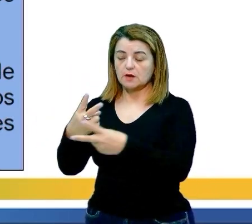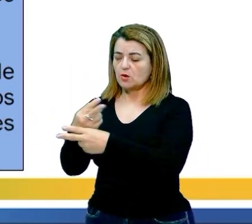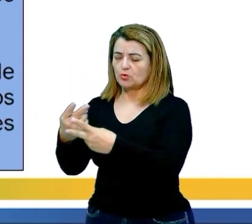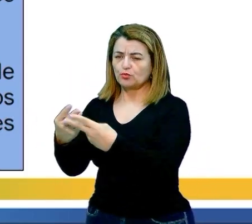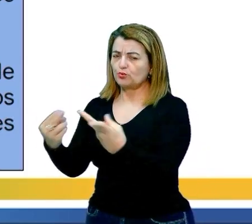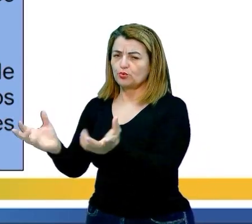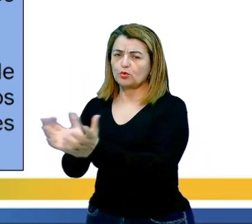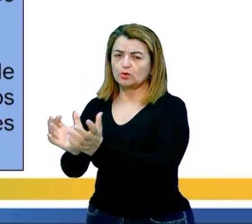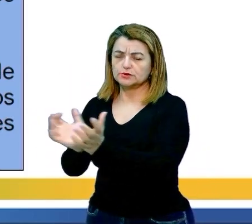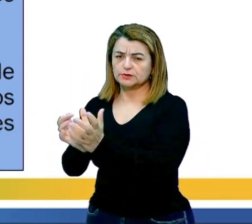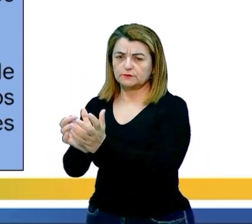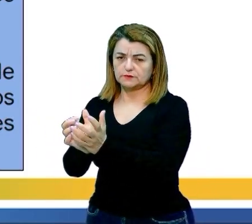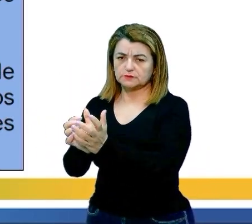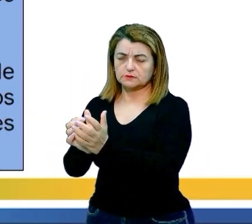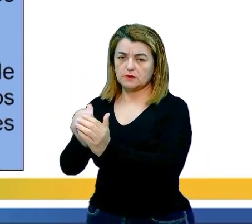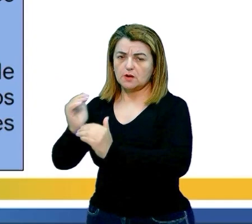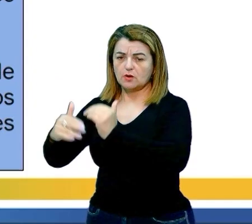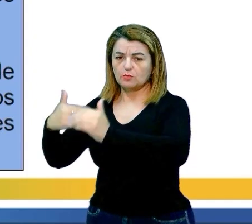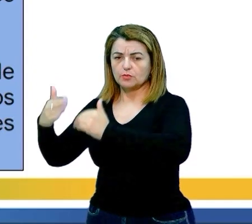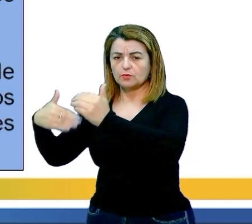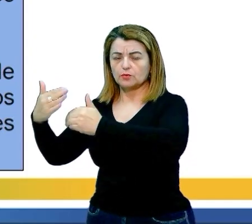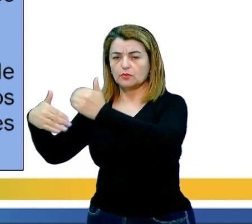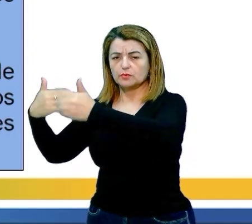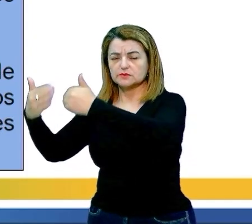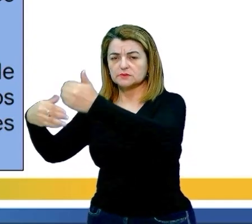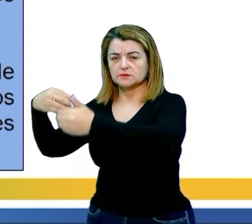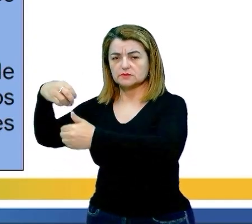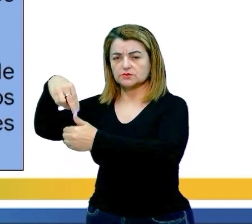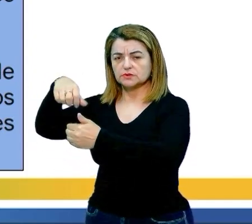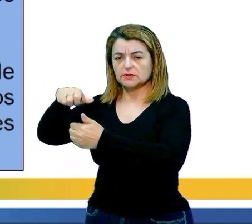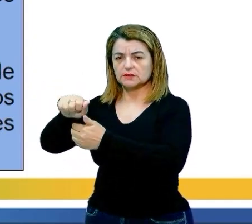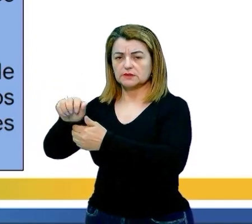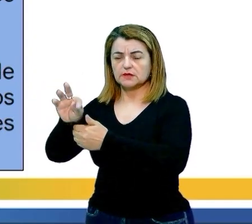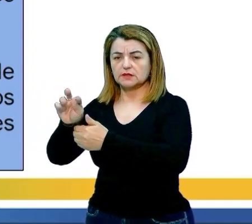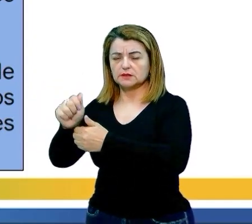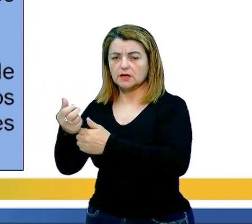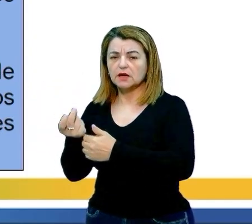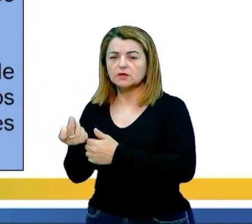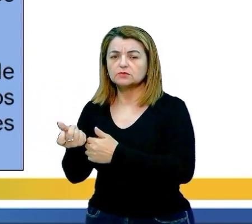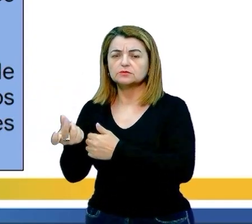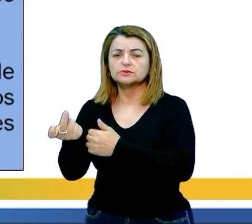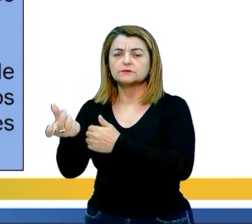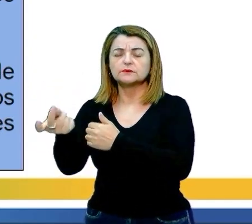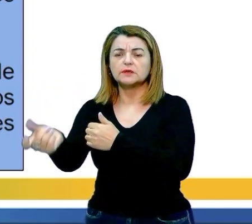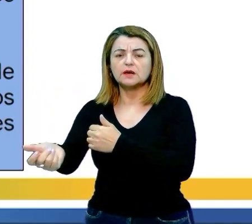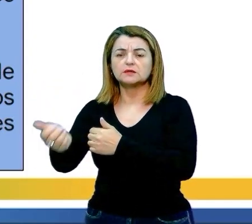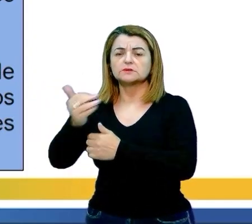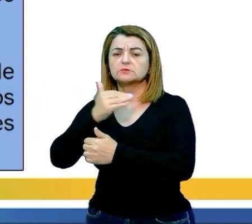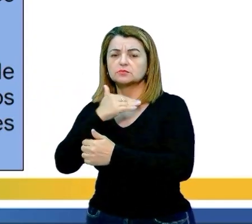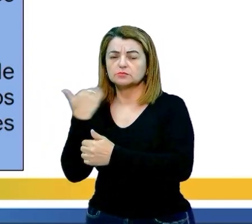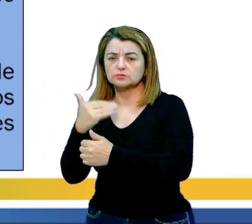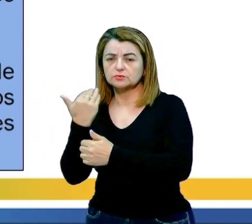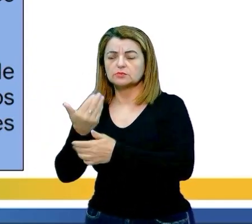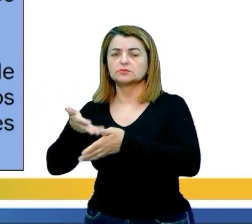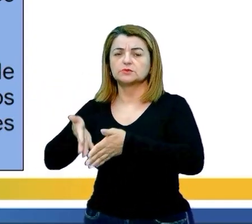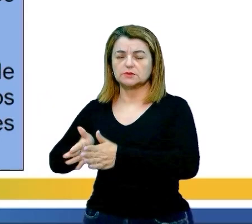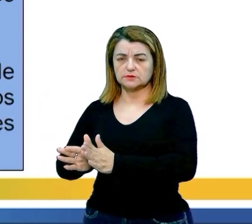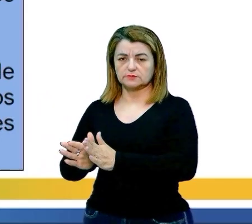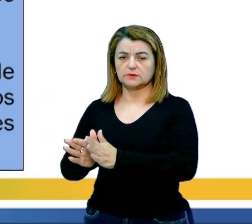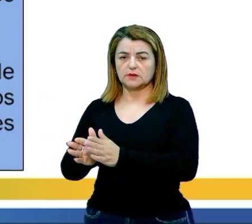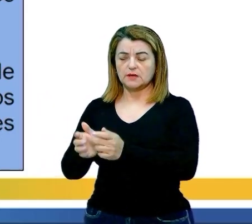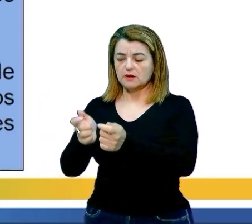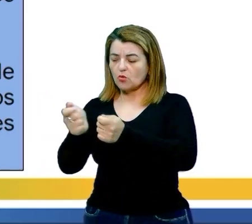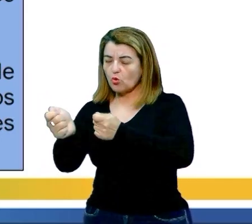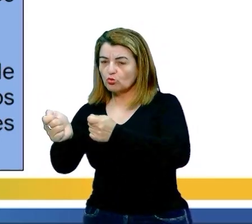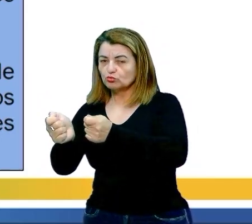coletivos, como os processos de natalidade, longevidade, mortalidade, fecundidade. Então, visa-se